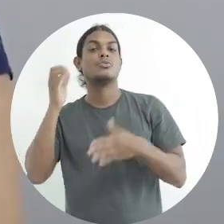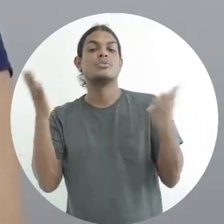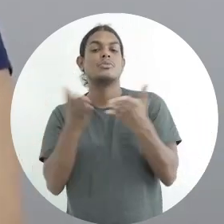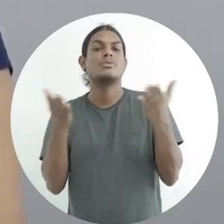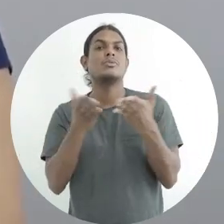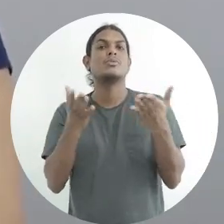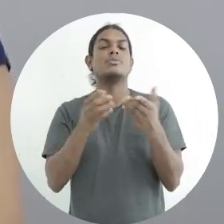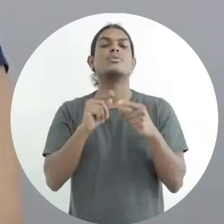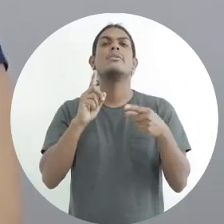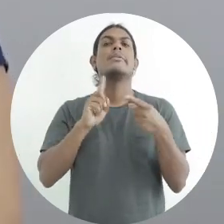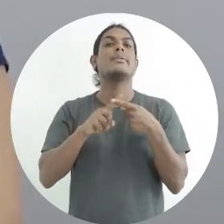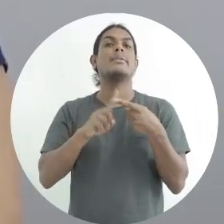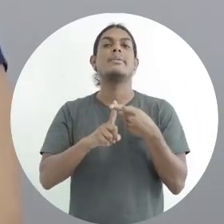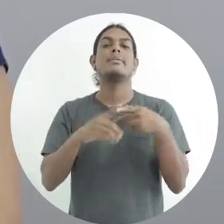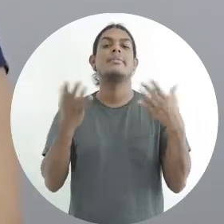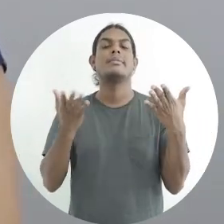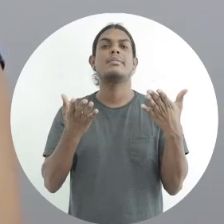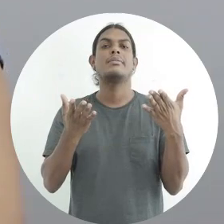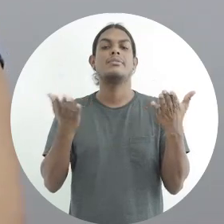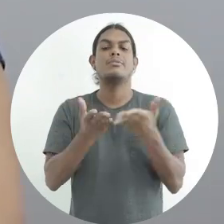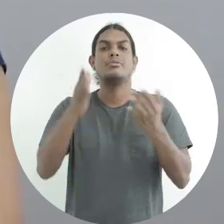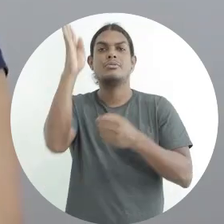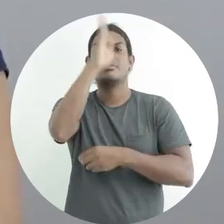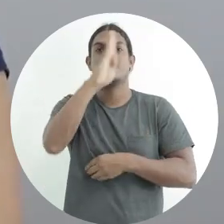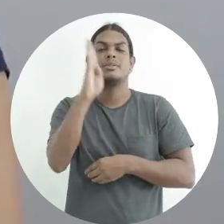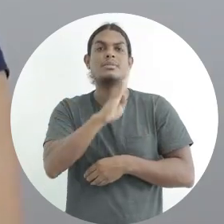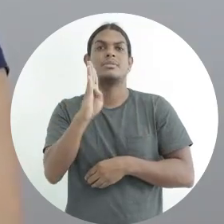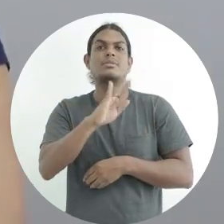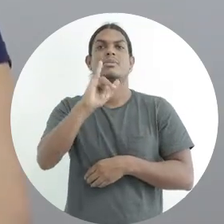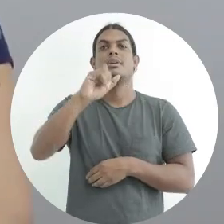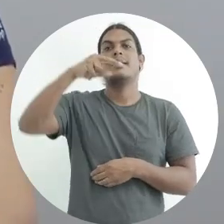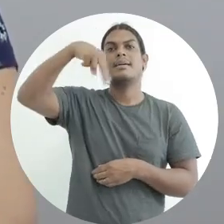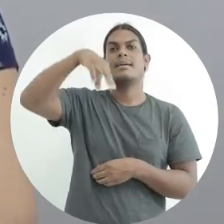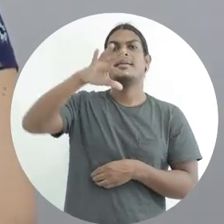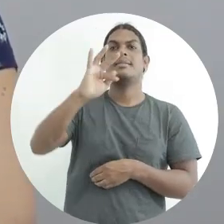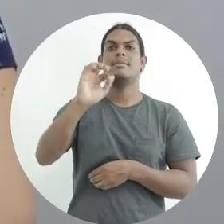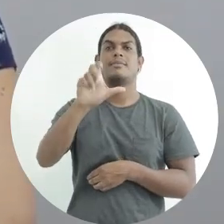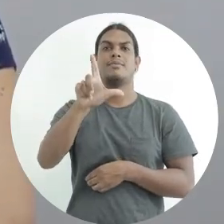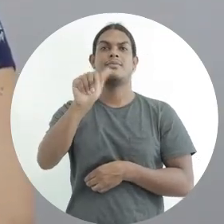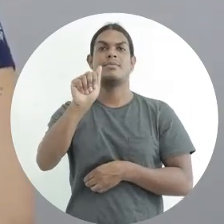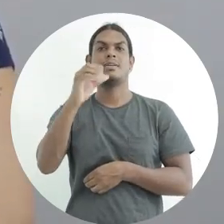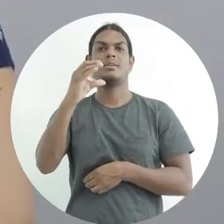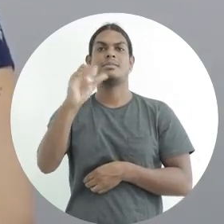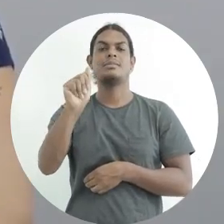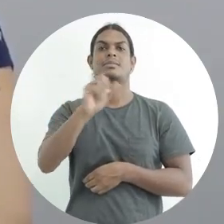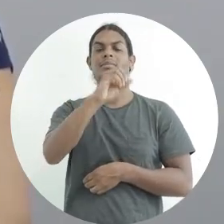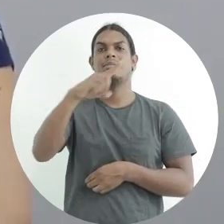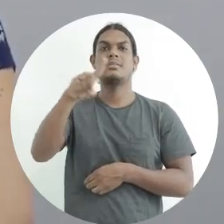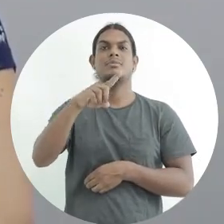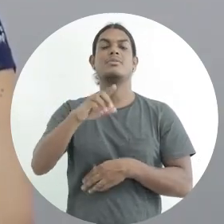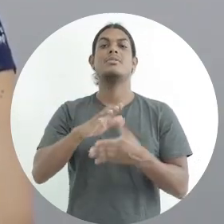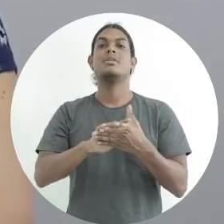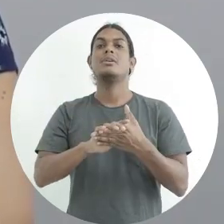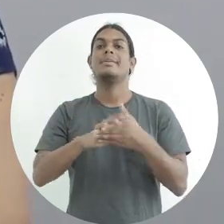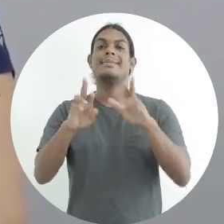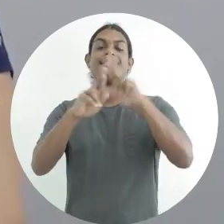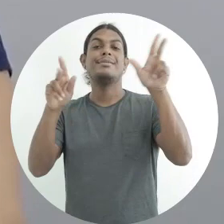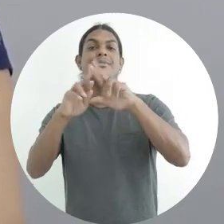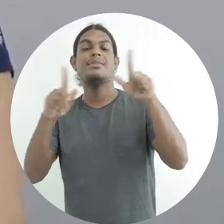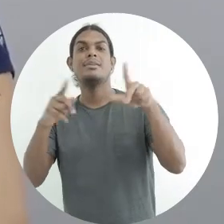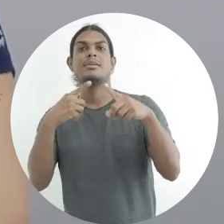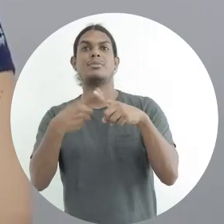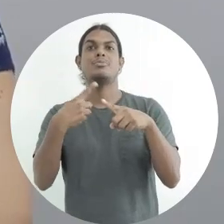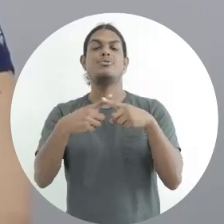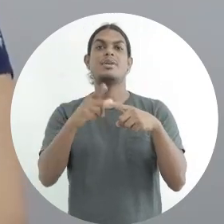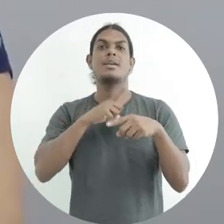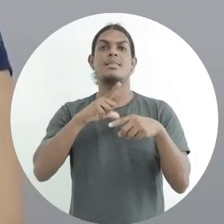inflação do Brasil ultrapassa a meta existente é por isso, é porque existe um